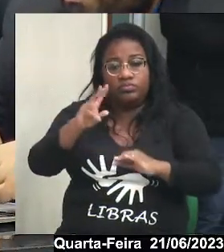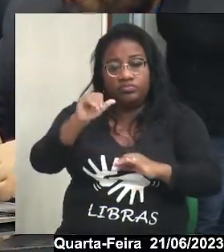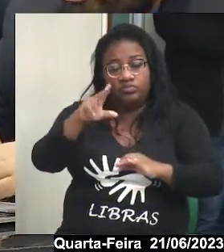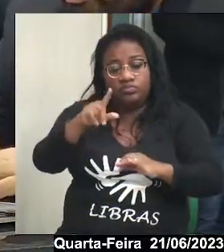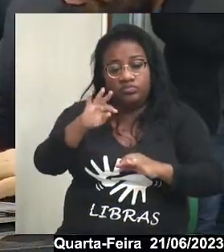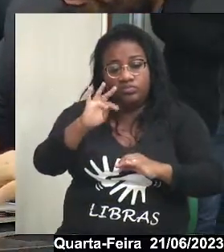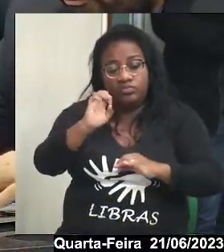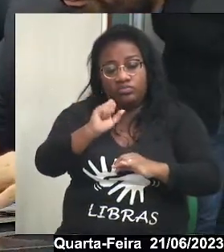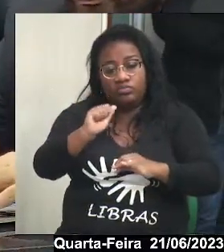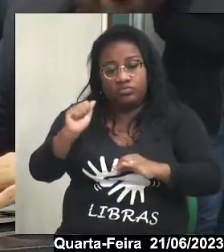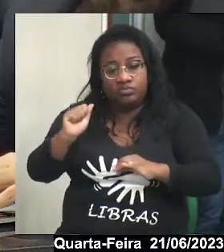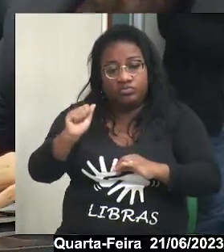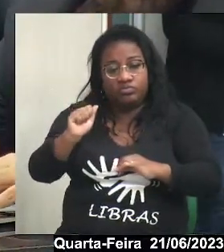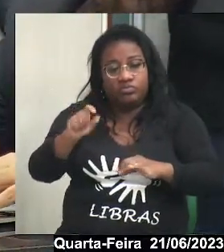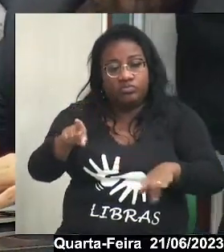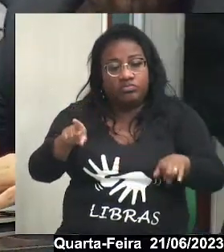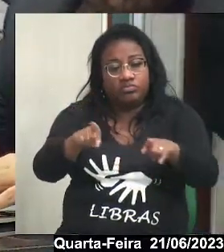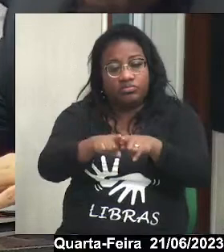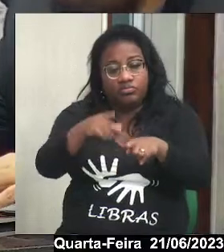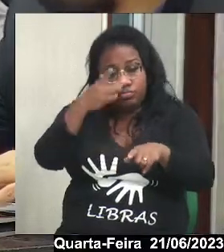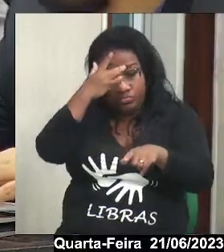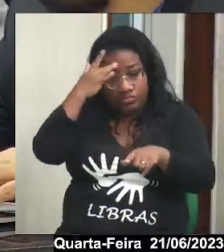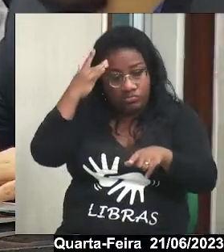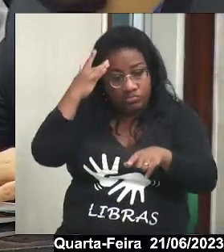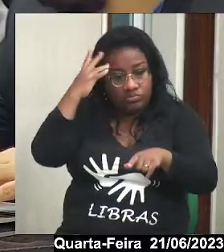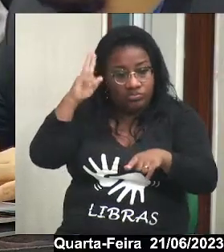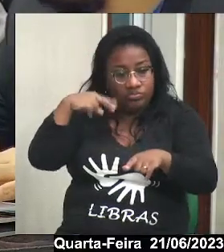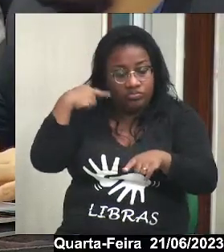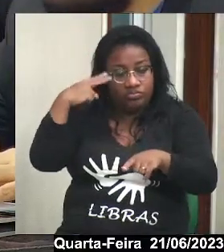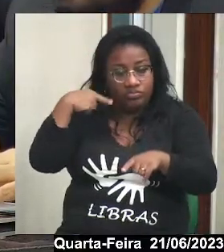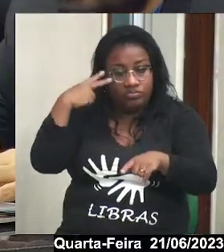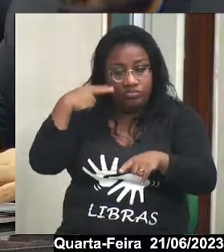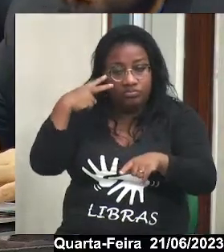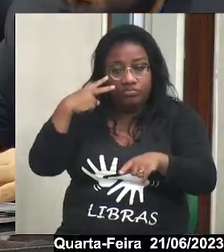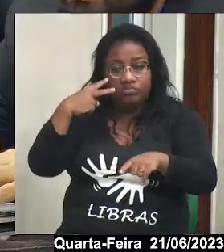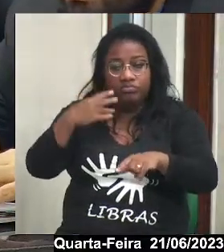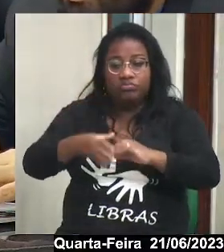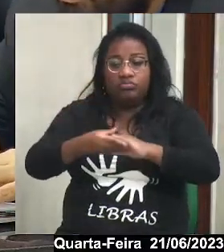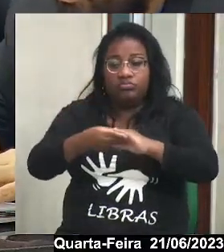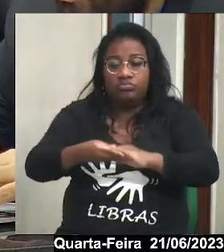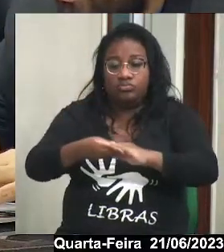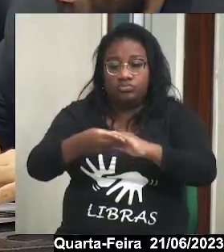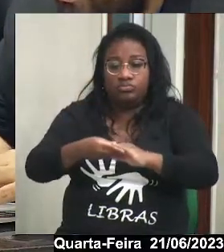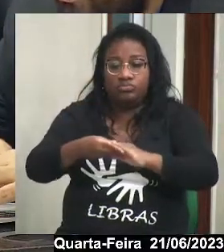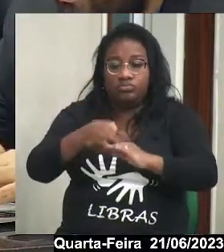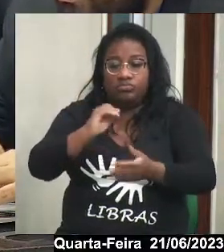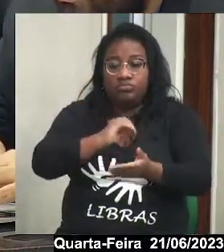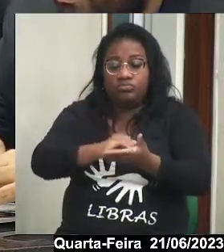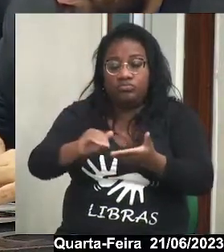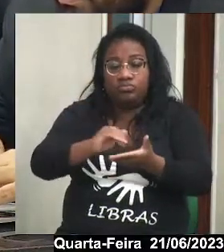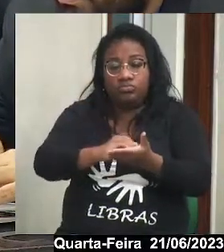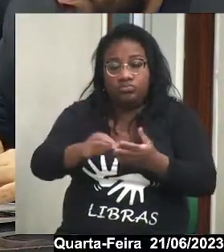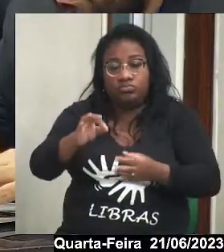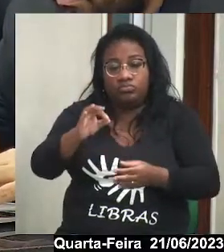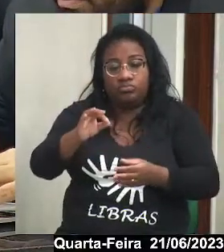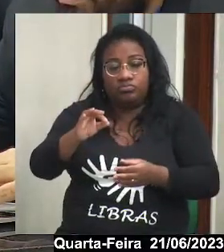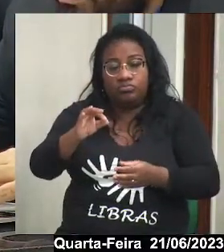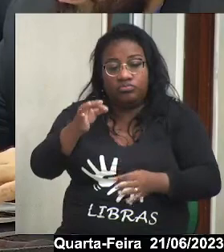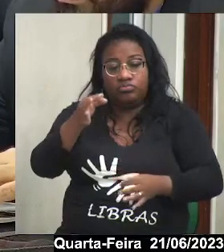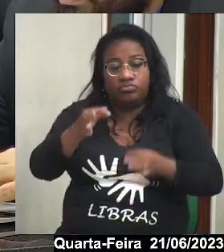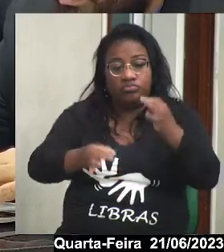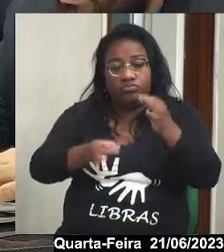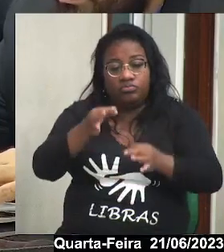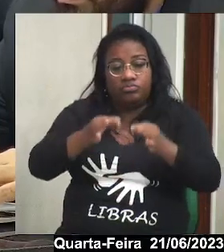Vista Alegre. Cumprimentar aqui os assessores presentes de outros vereadores. Cumprimentar o secretário de jurídico,